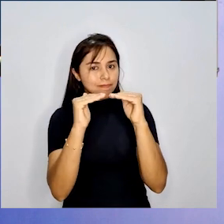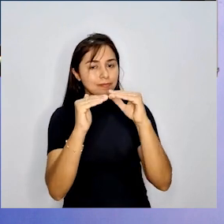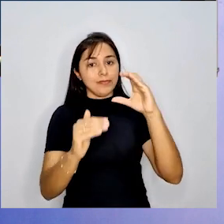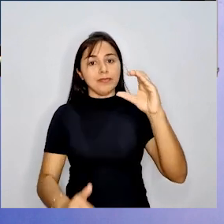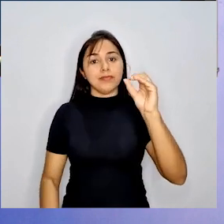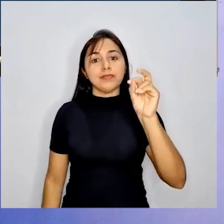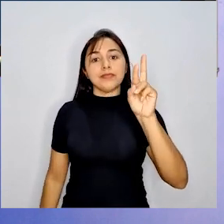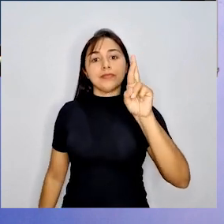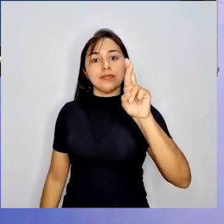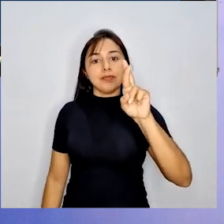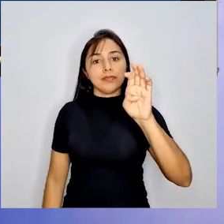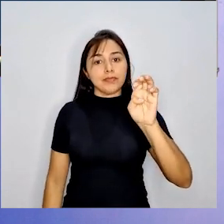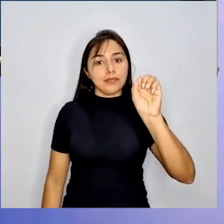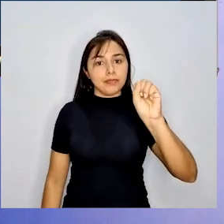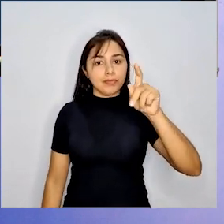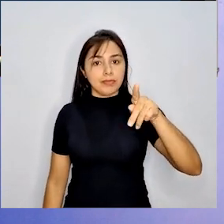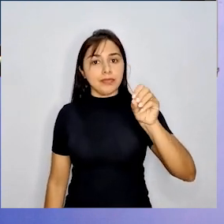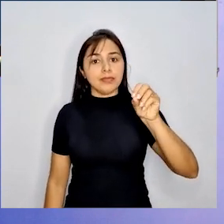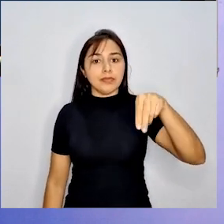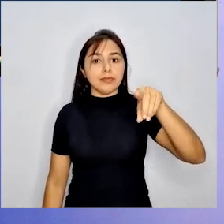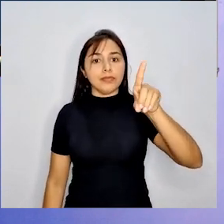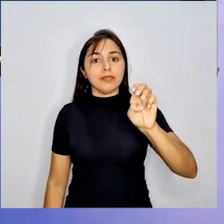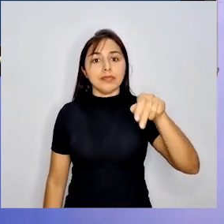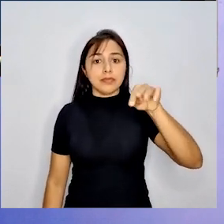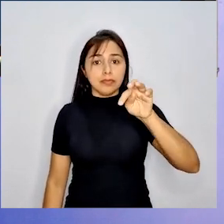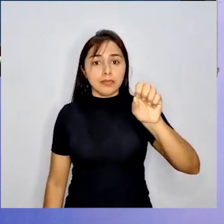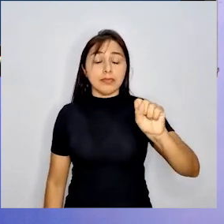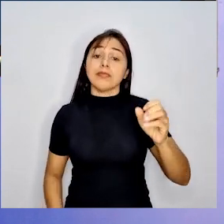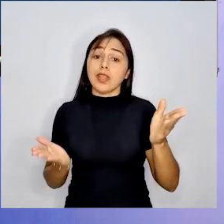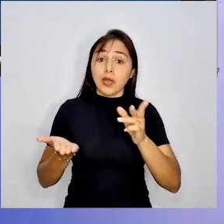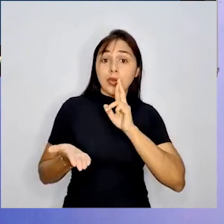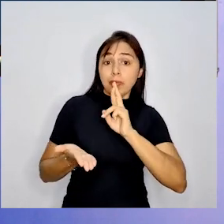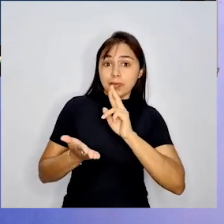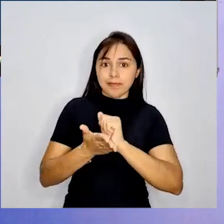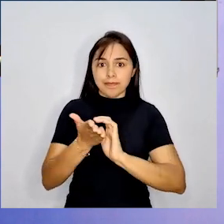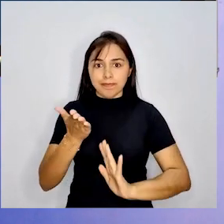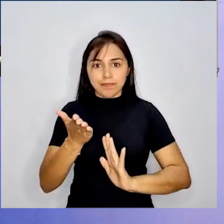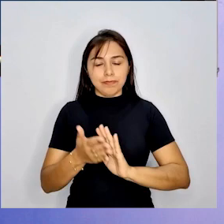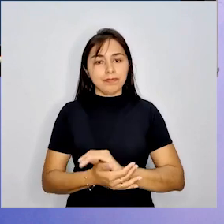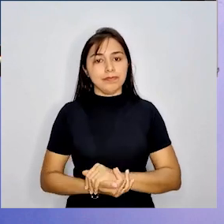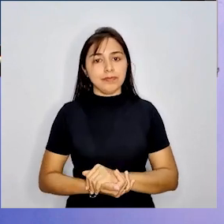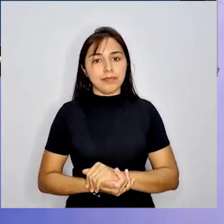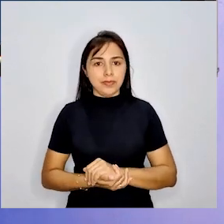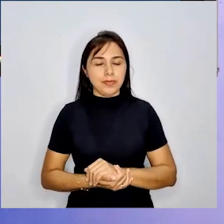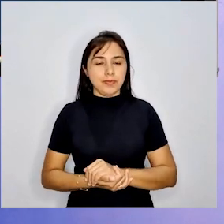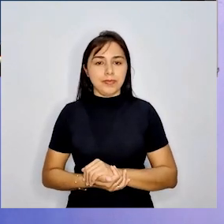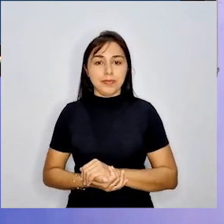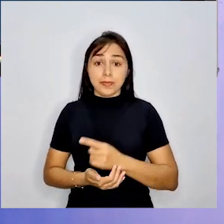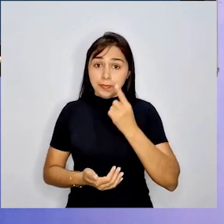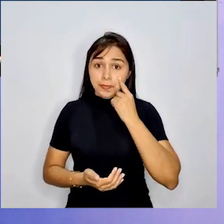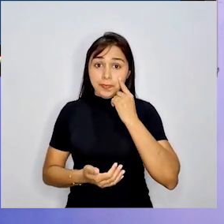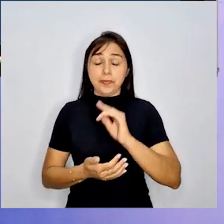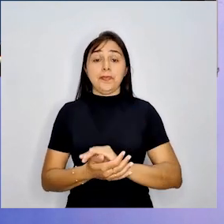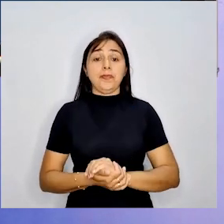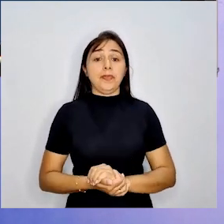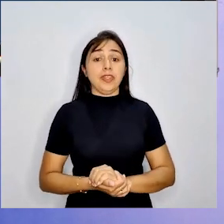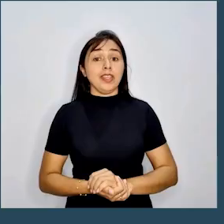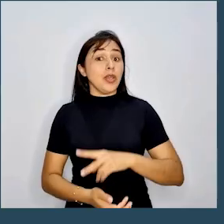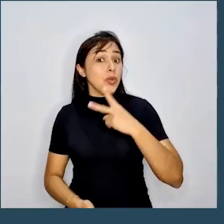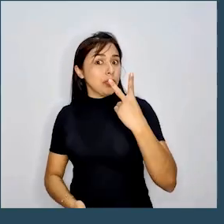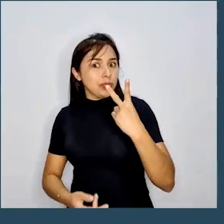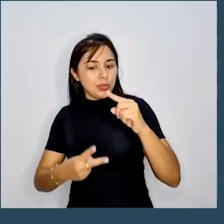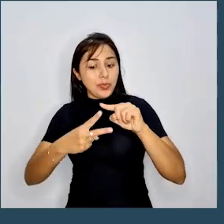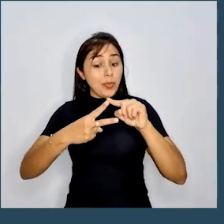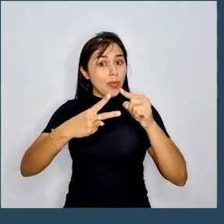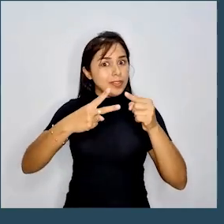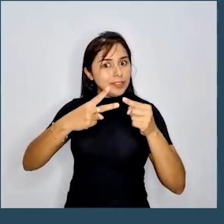resolver um exemplo. Fica melhor para a gente entender esses conceitos. Então, olha só.